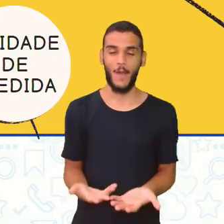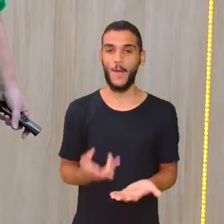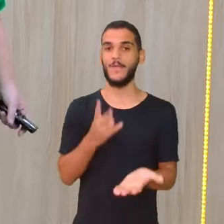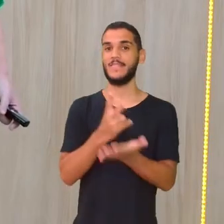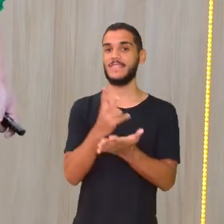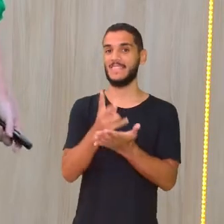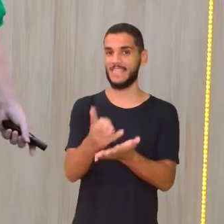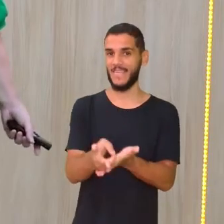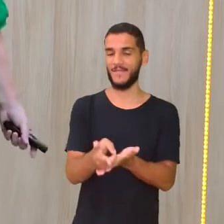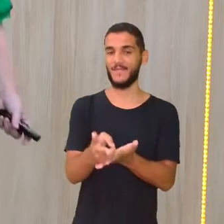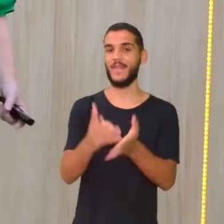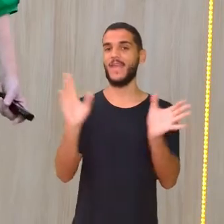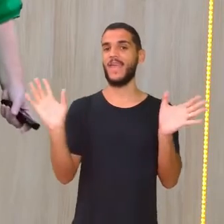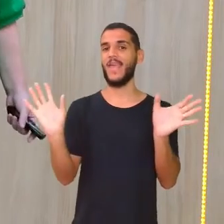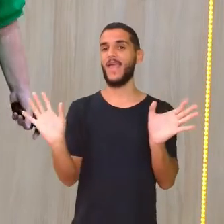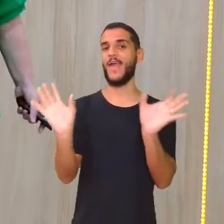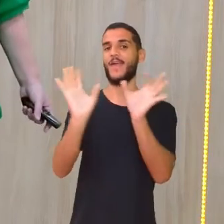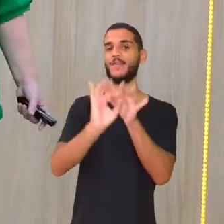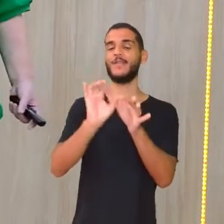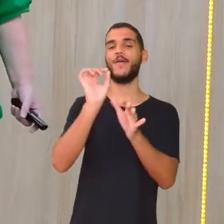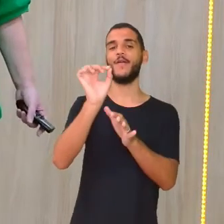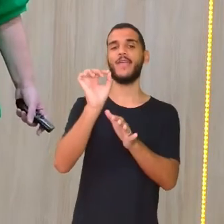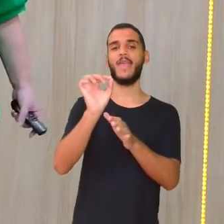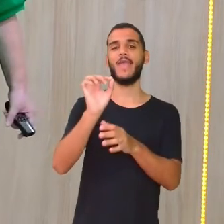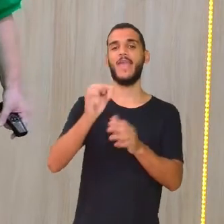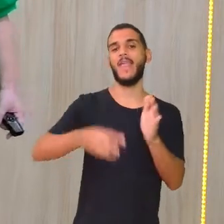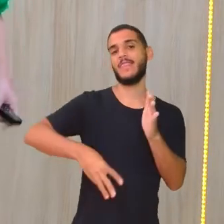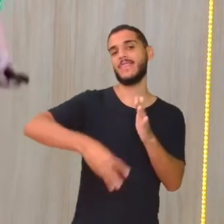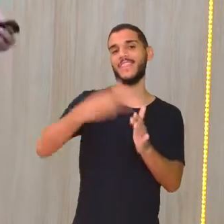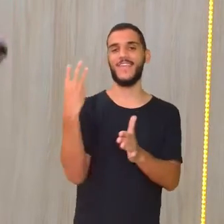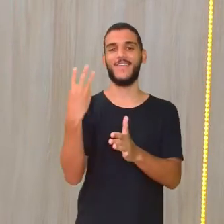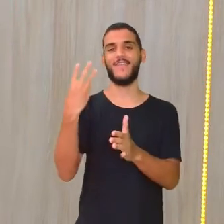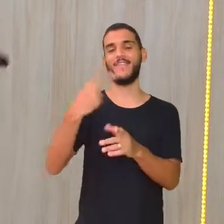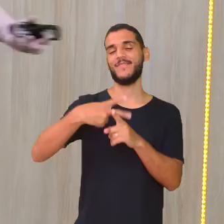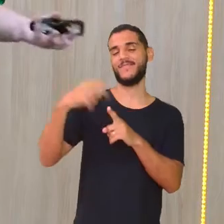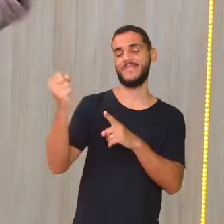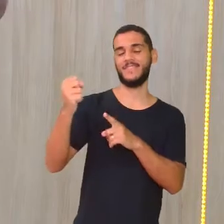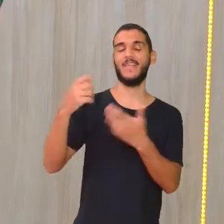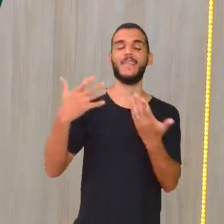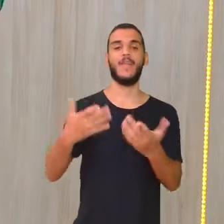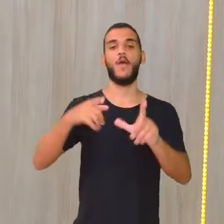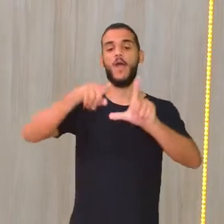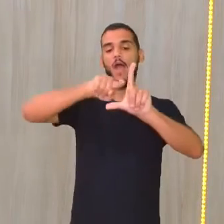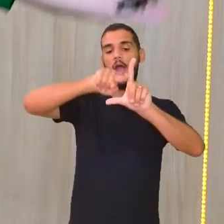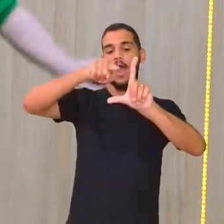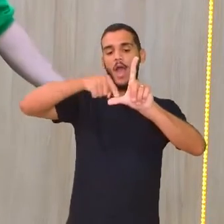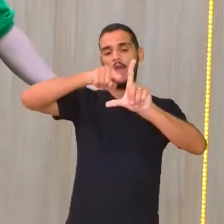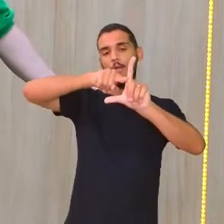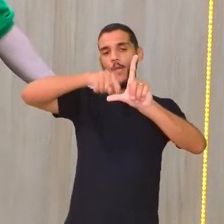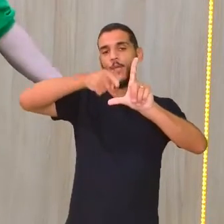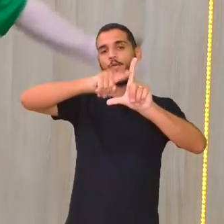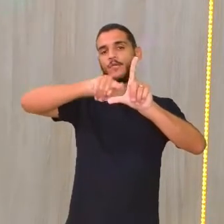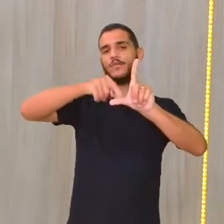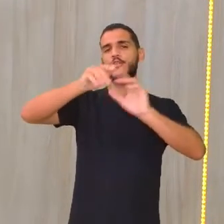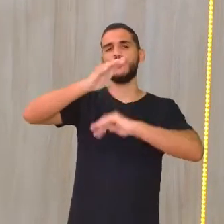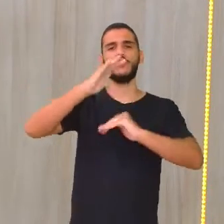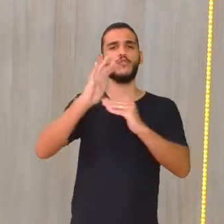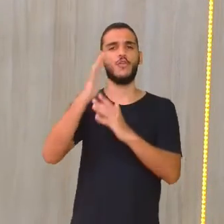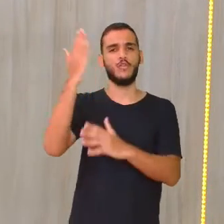Então, 3 vezes campeão. Então, ângulos, todo mundo sabe. A gente já trabalhou aqui,